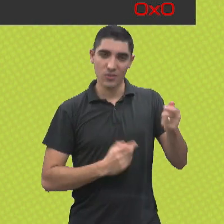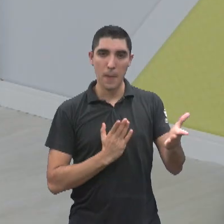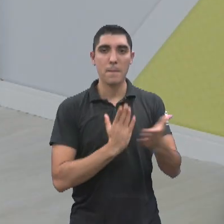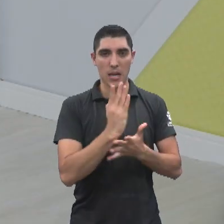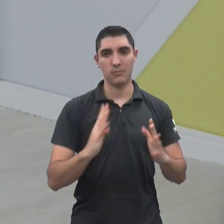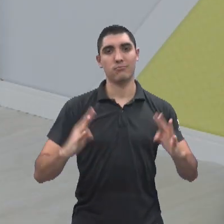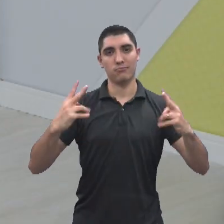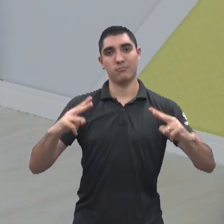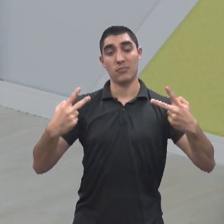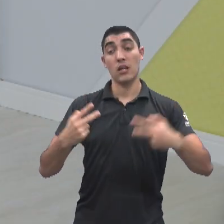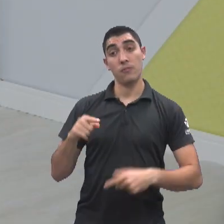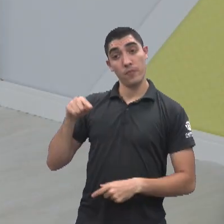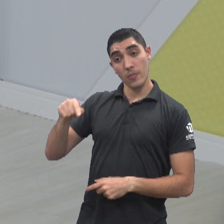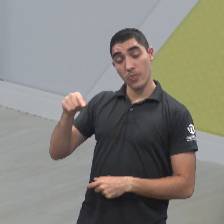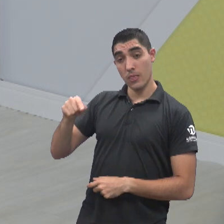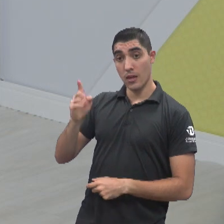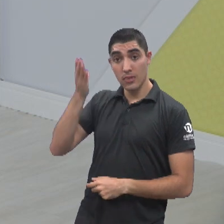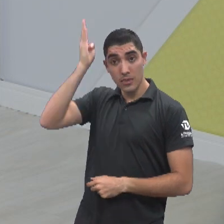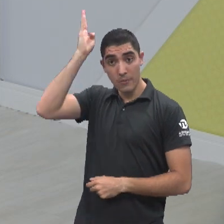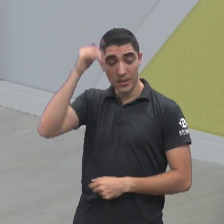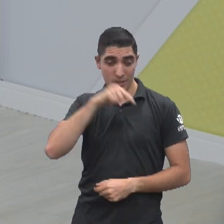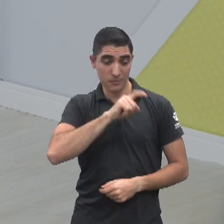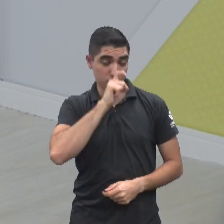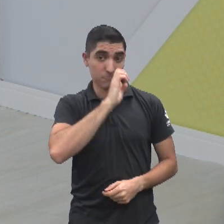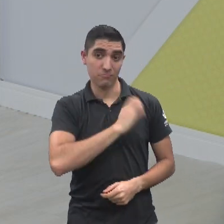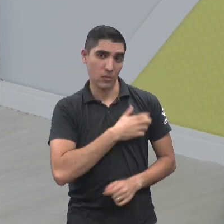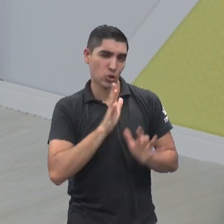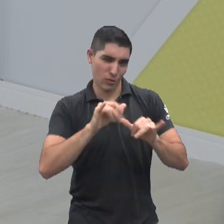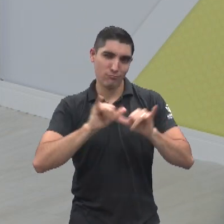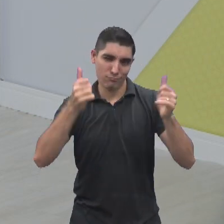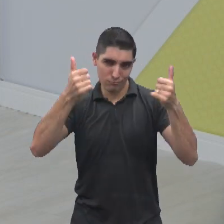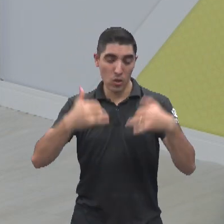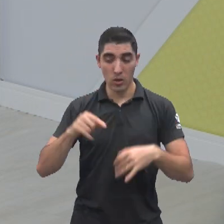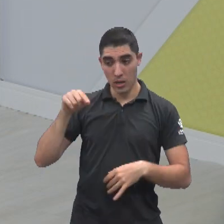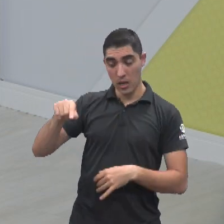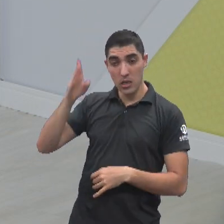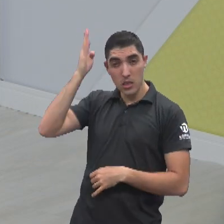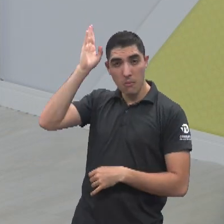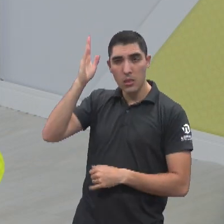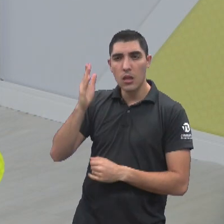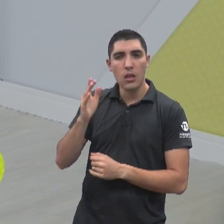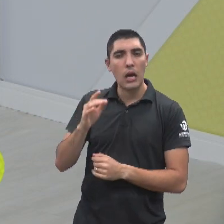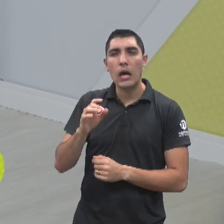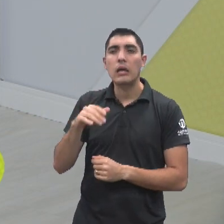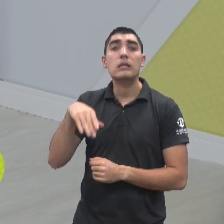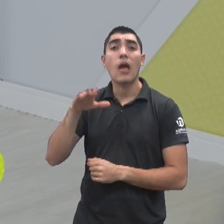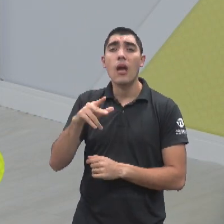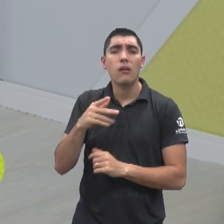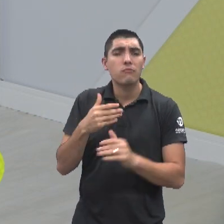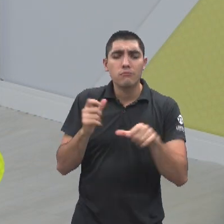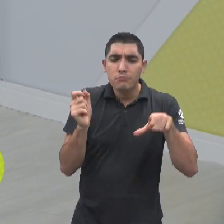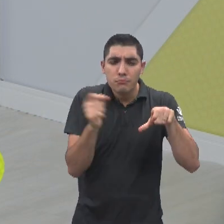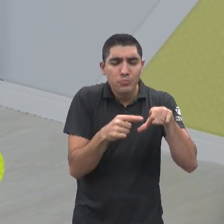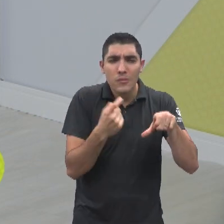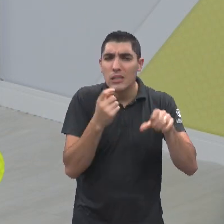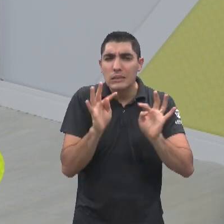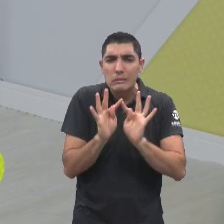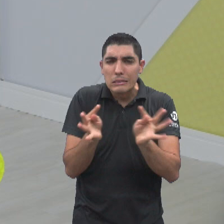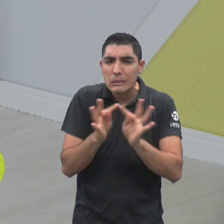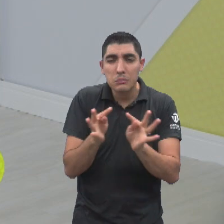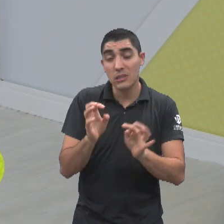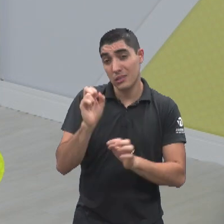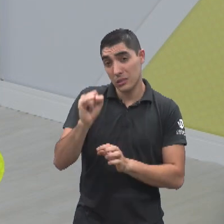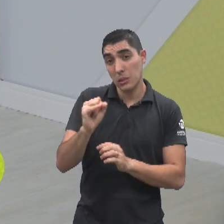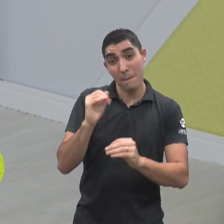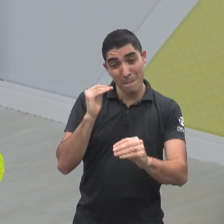gente já falou. São José ou Taubaté, uma vitória simples para qualquer lado, classifica o time, empate por qualquer